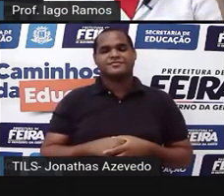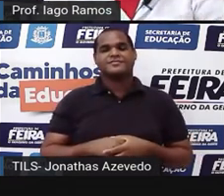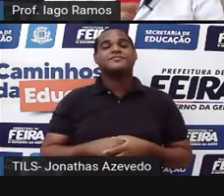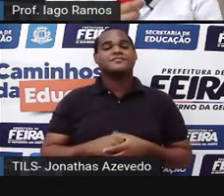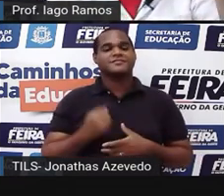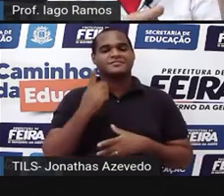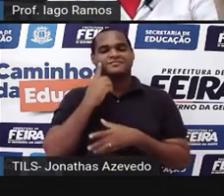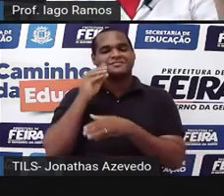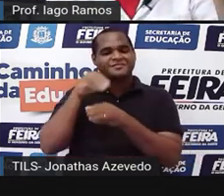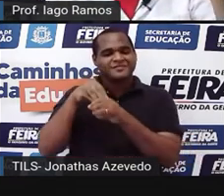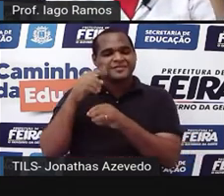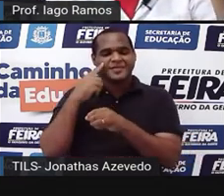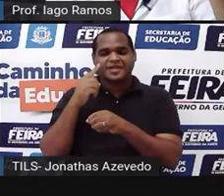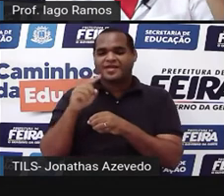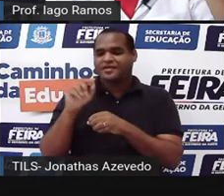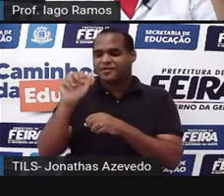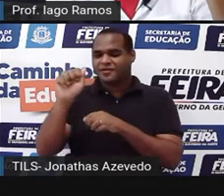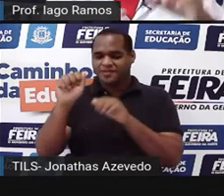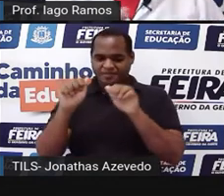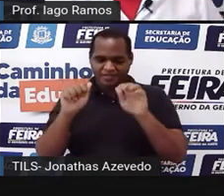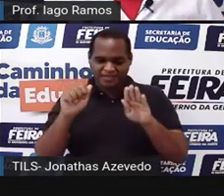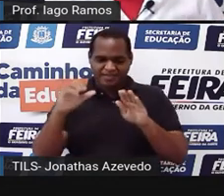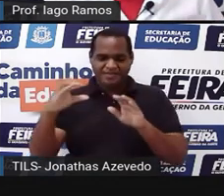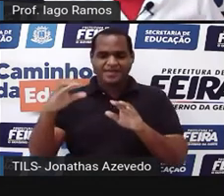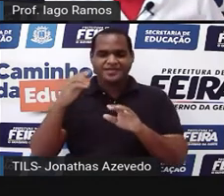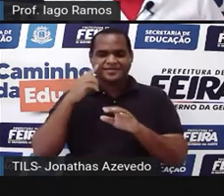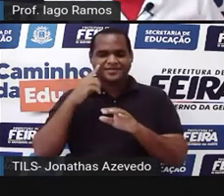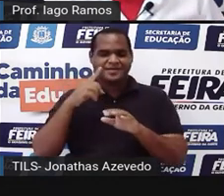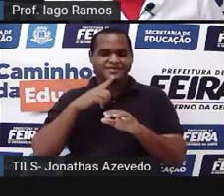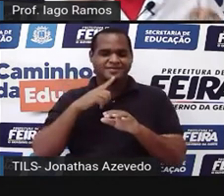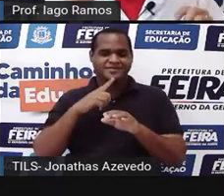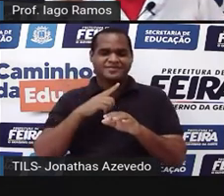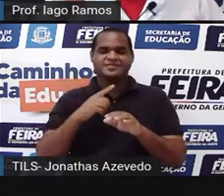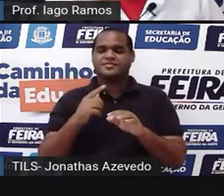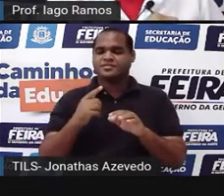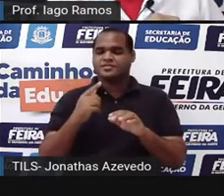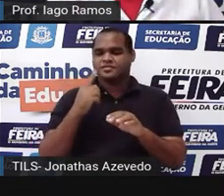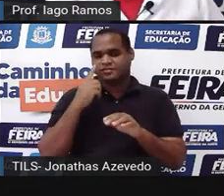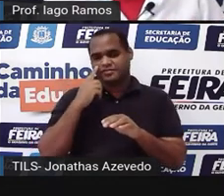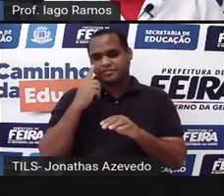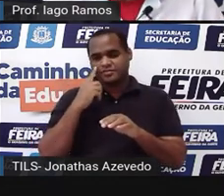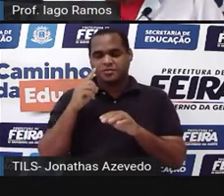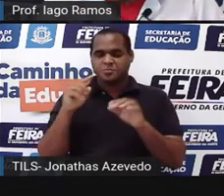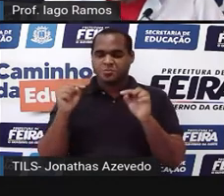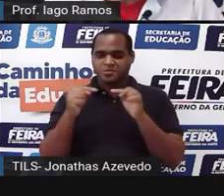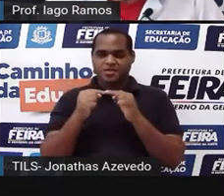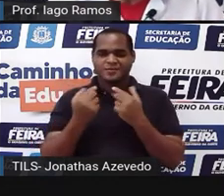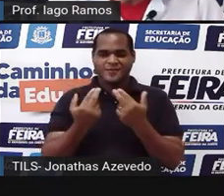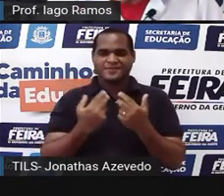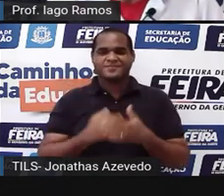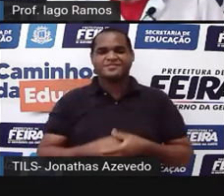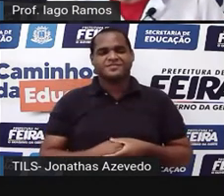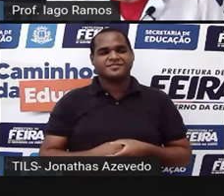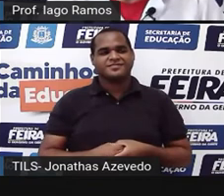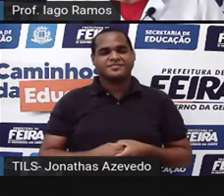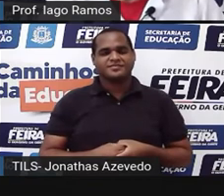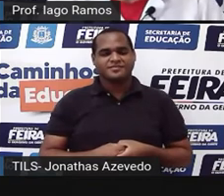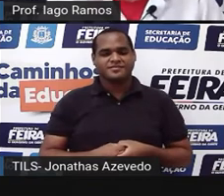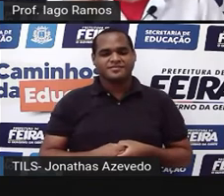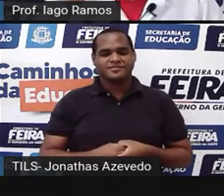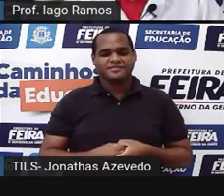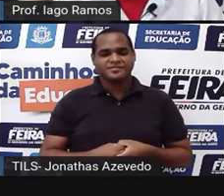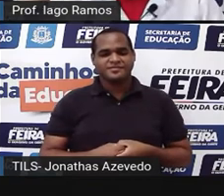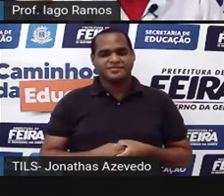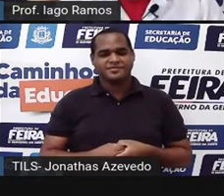que vai de um pontinho a outro, né? De um vértice a outro ali. Vértice é o pontinho, tá bom? Então,